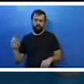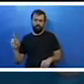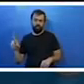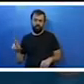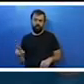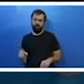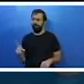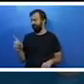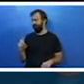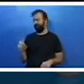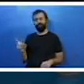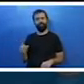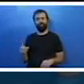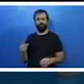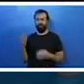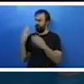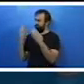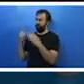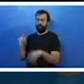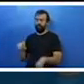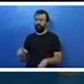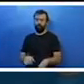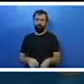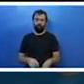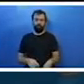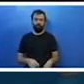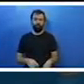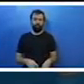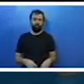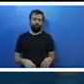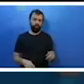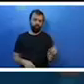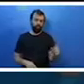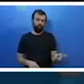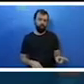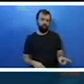aquela olhada lá, né? E o minerador?